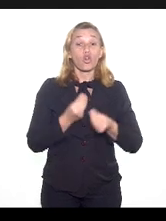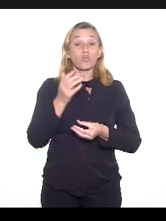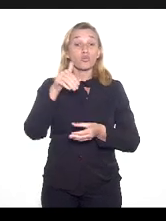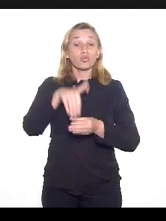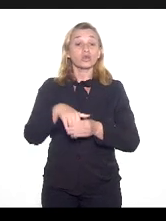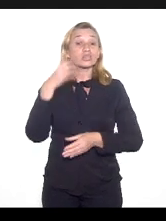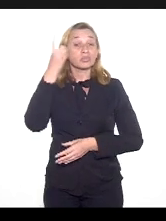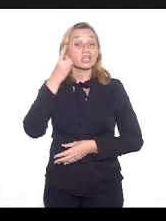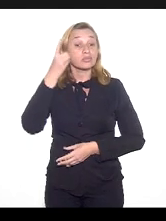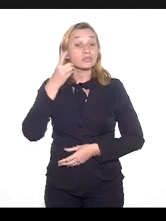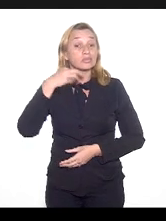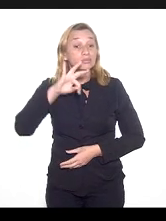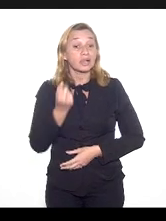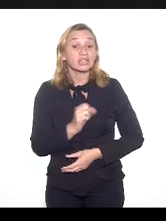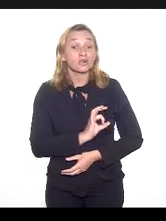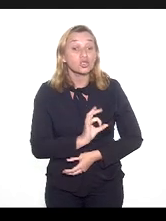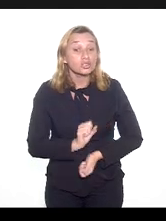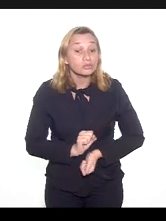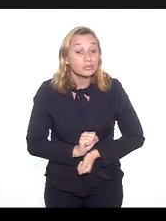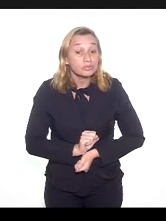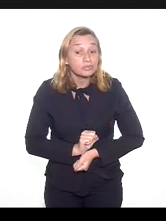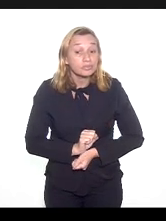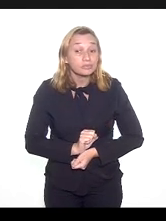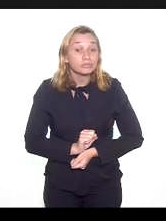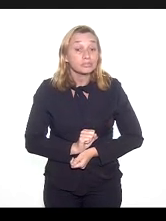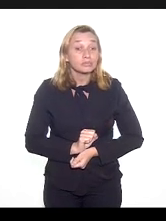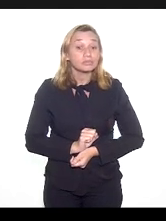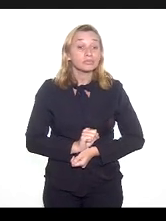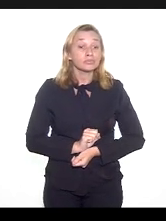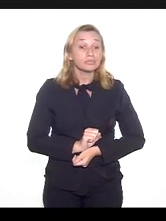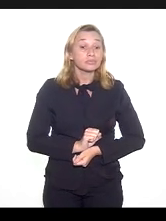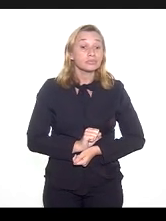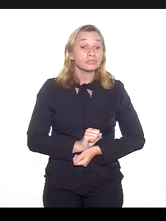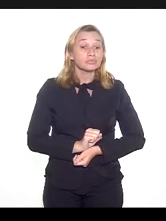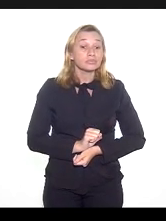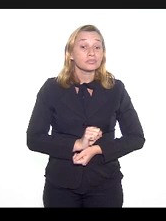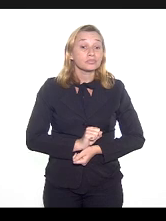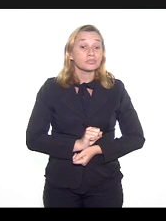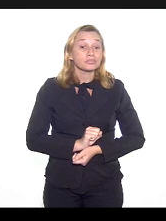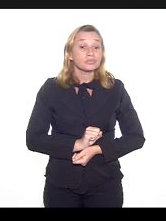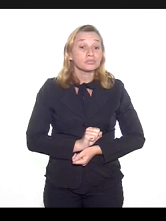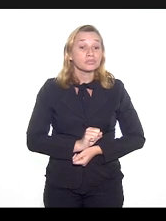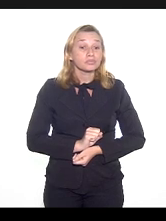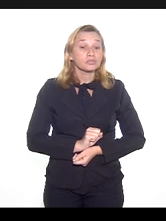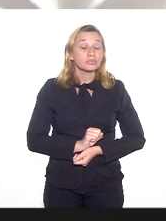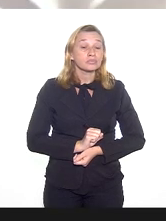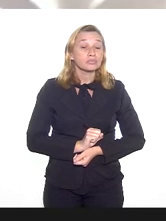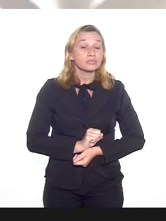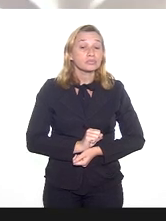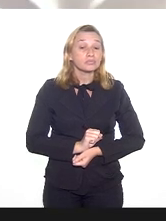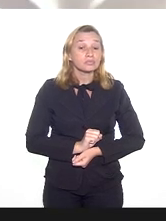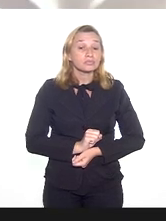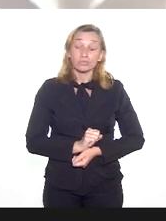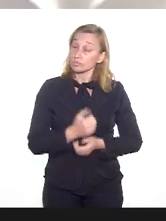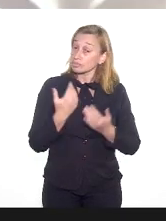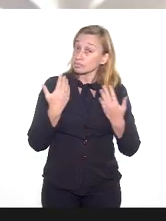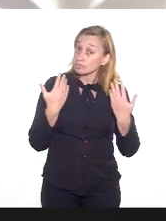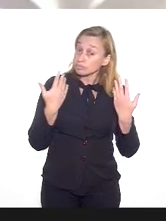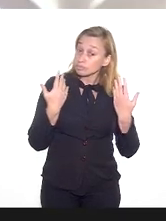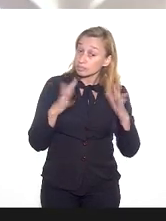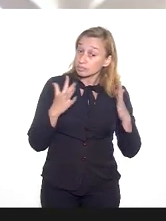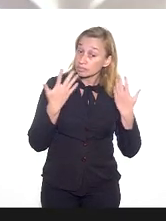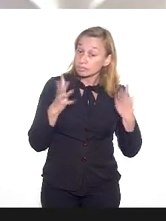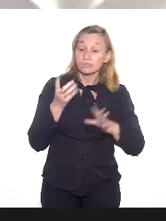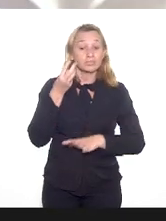Marta Rocha? Cumprimentando os, não só o